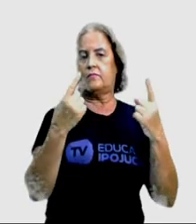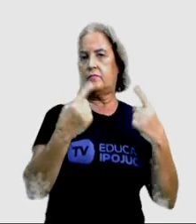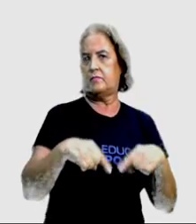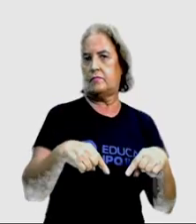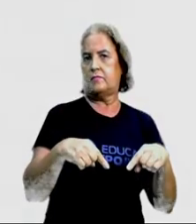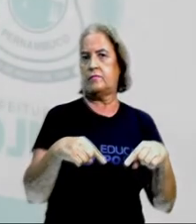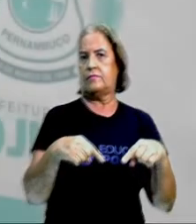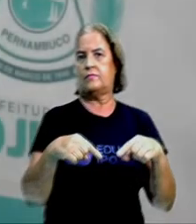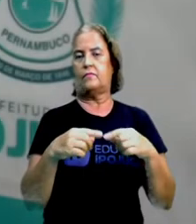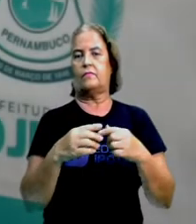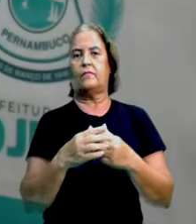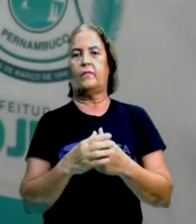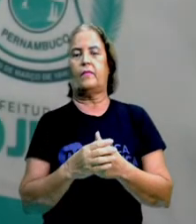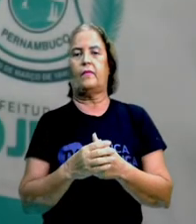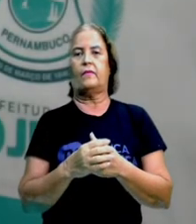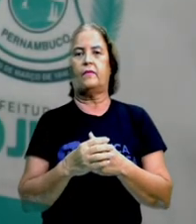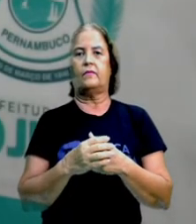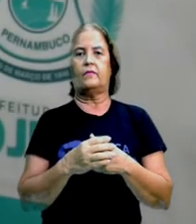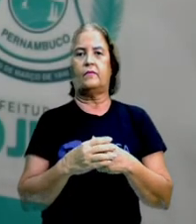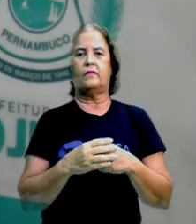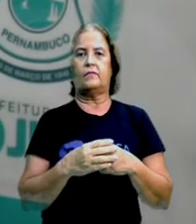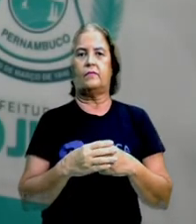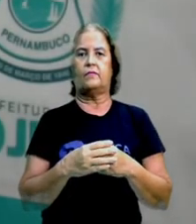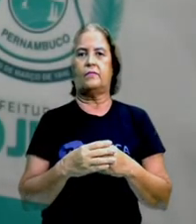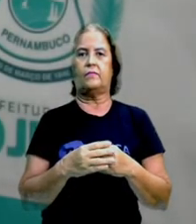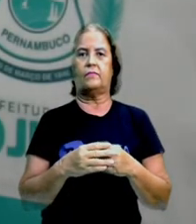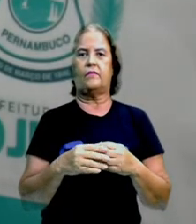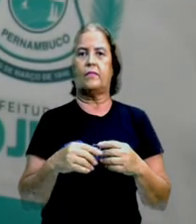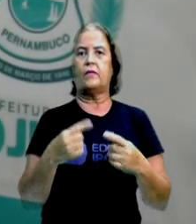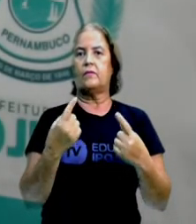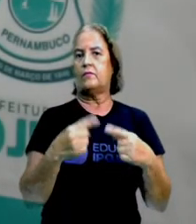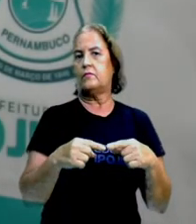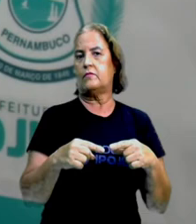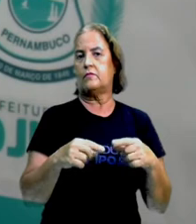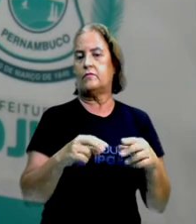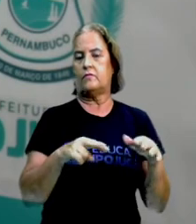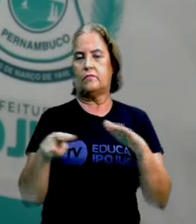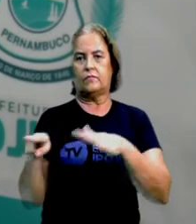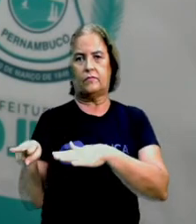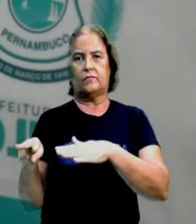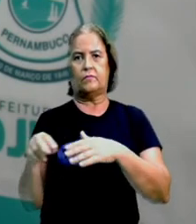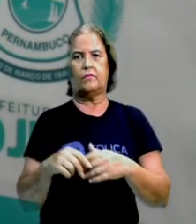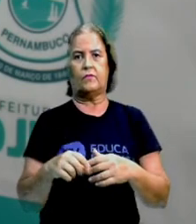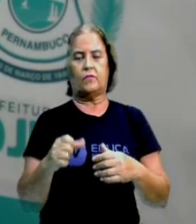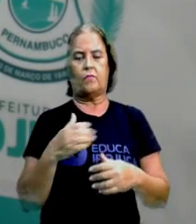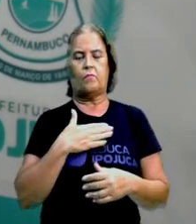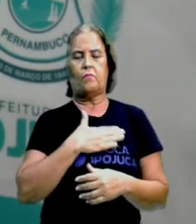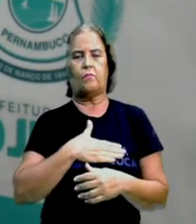nosso Week Challenge, que é o desafio da semana.